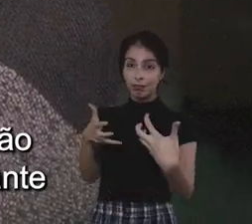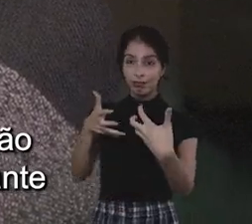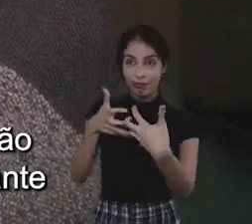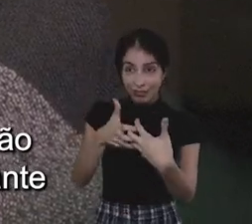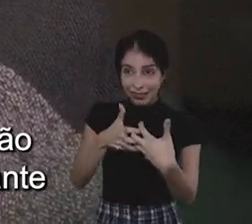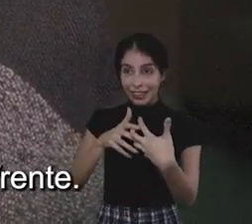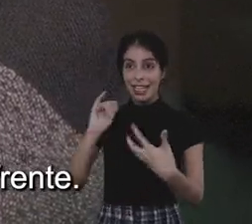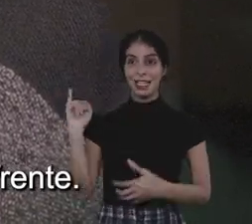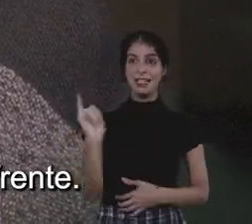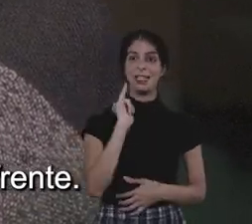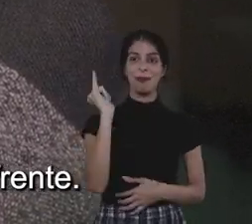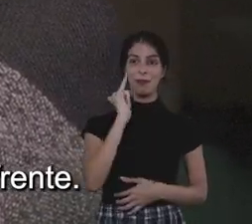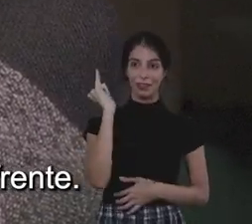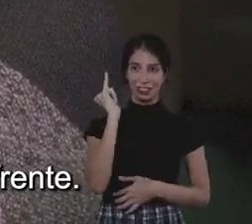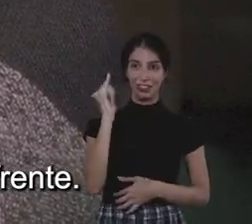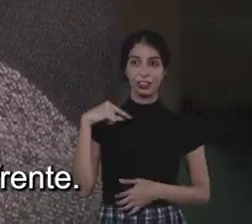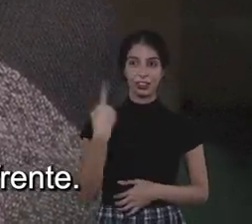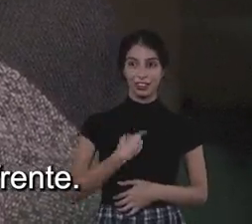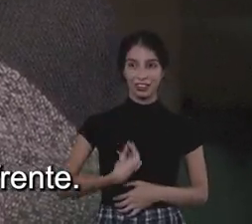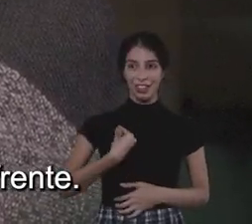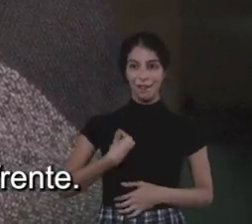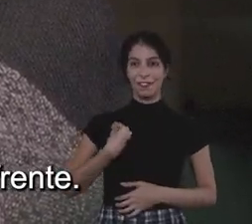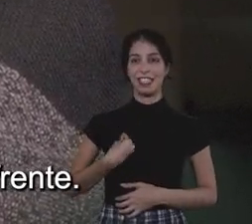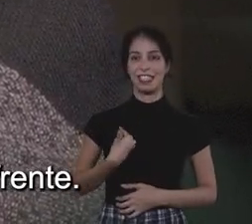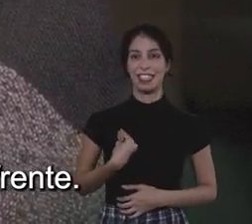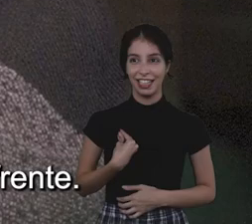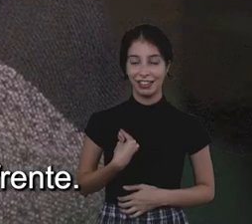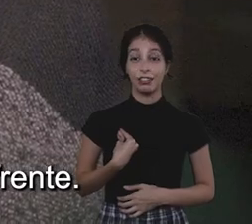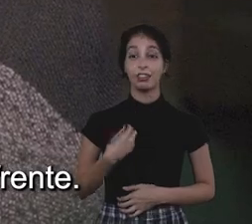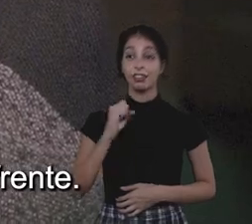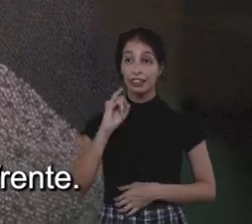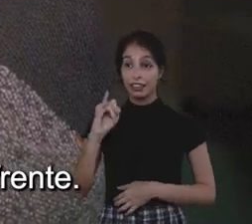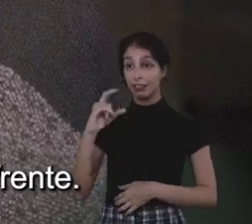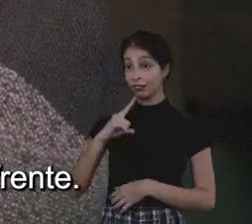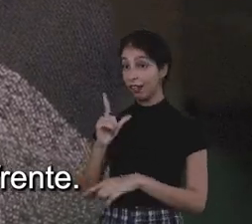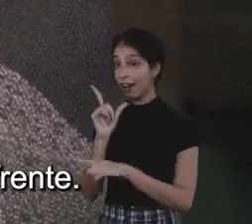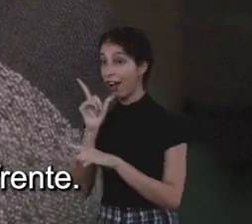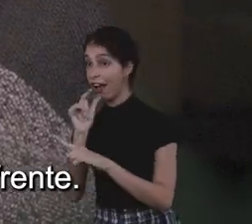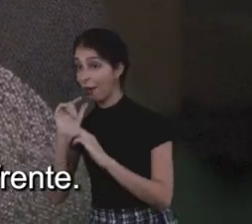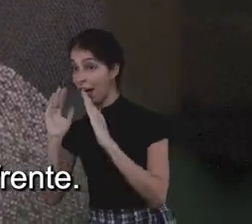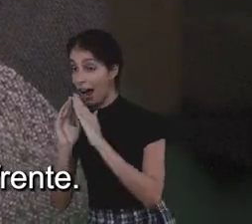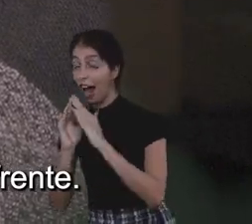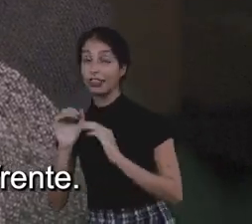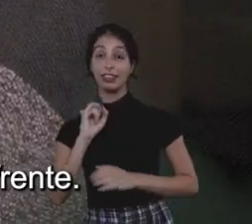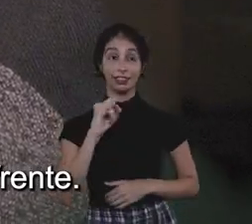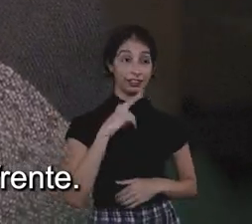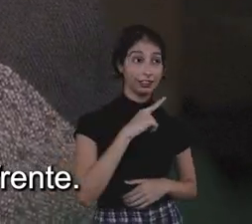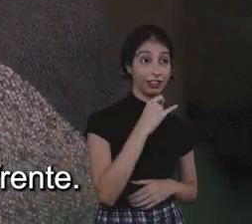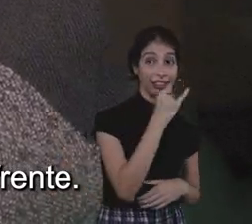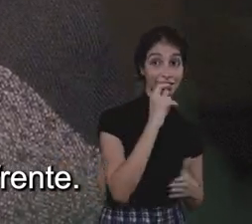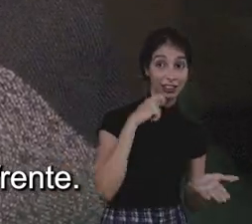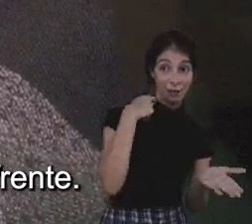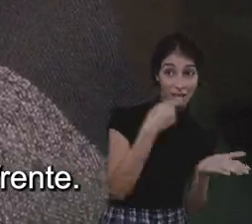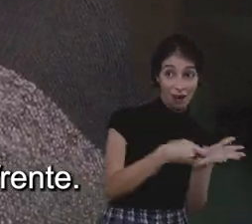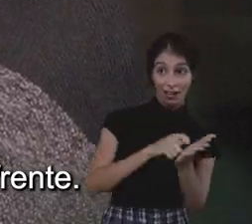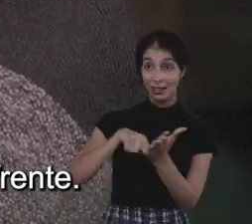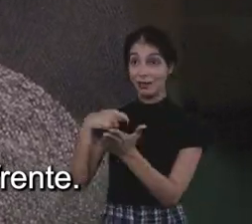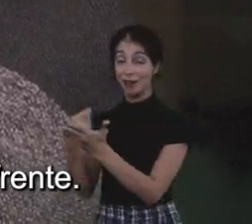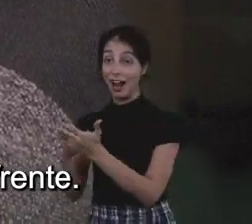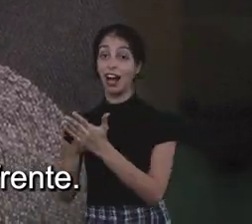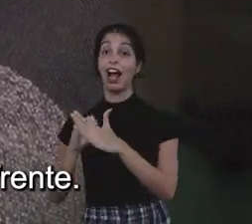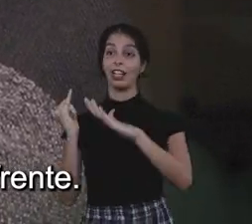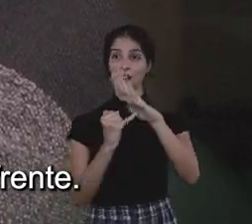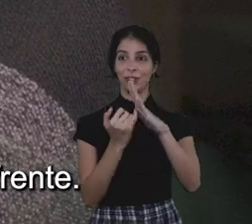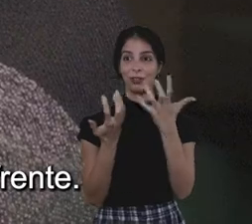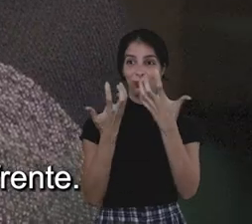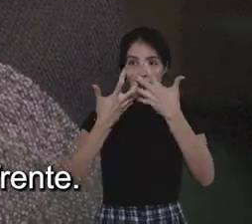pauta tão importante quanto eh sabe se tem água luz paga sabe na Instituição para